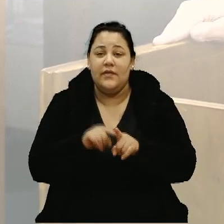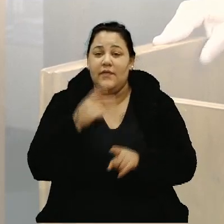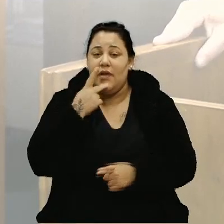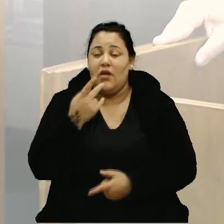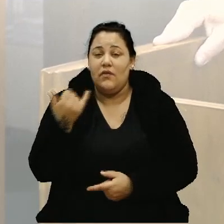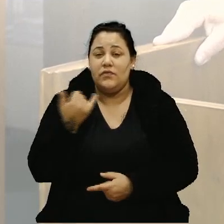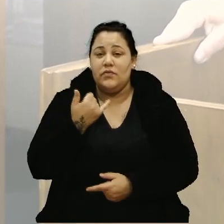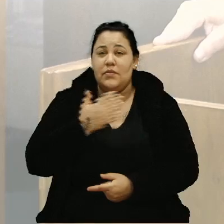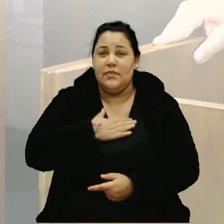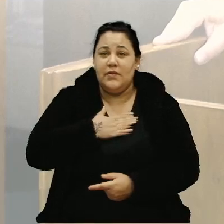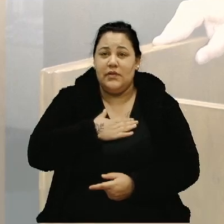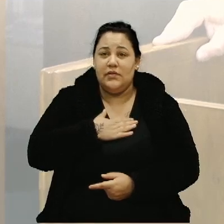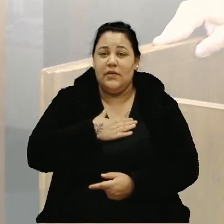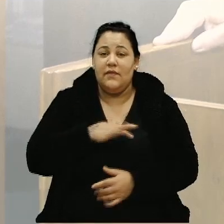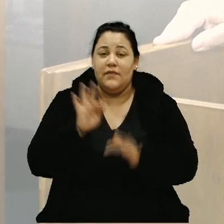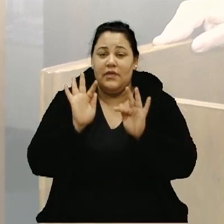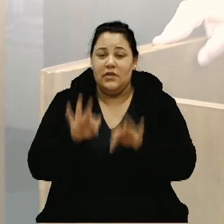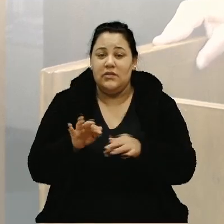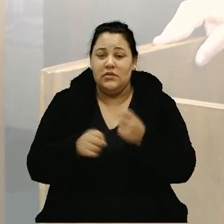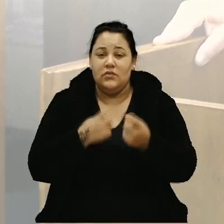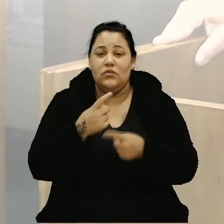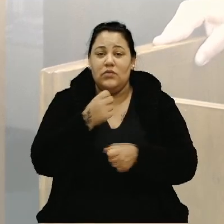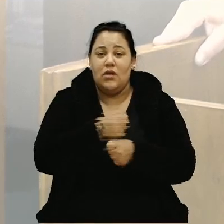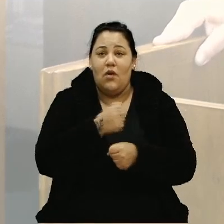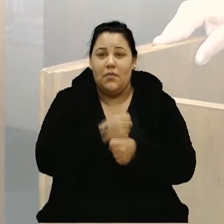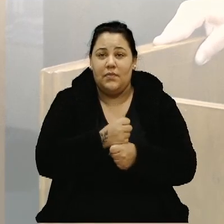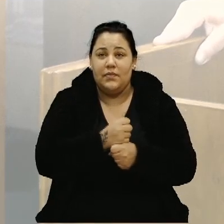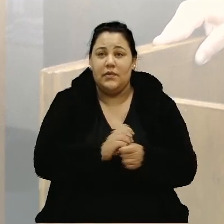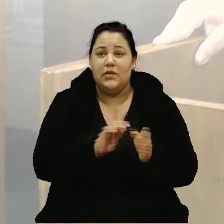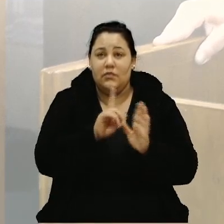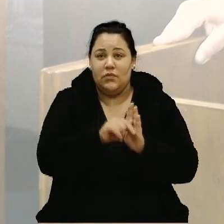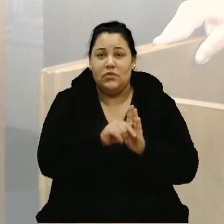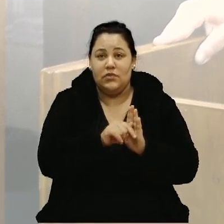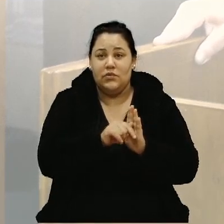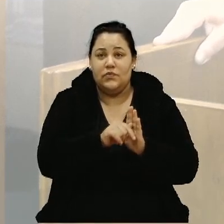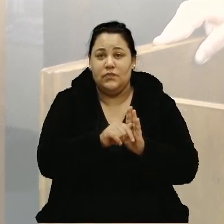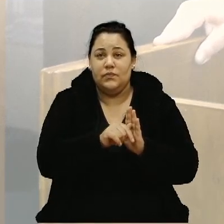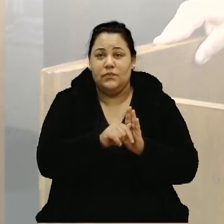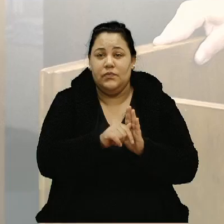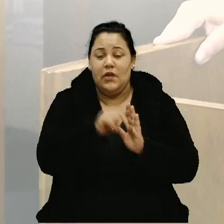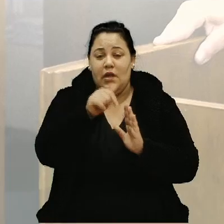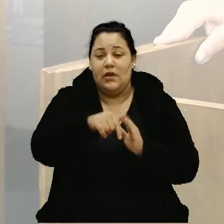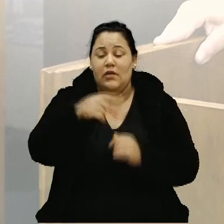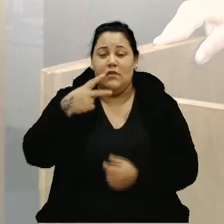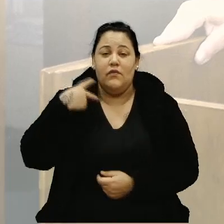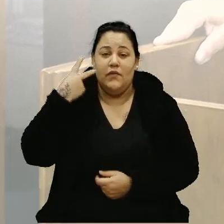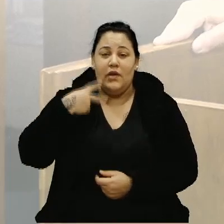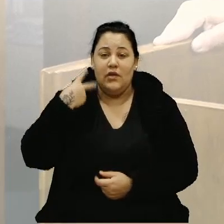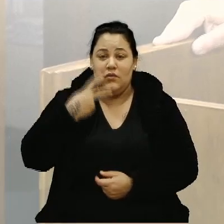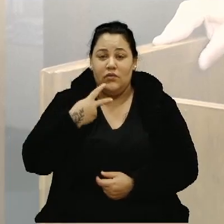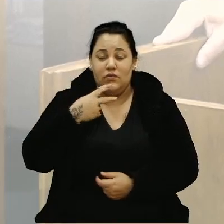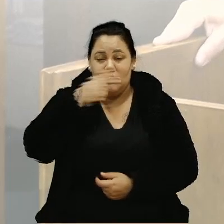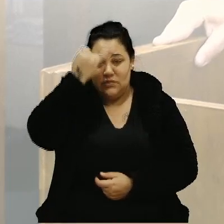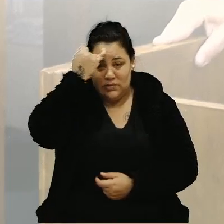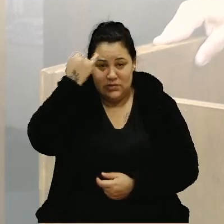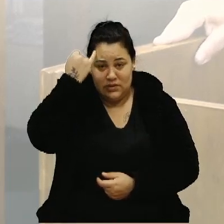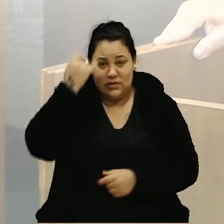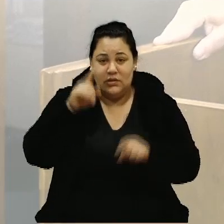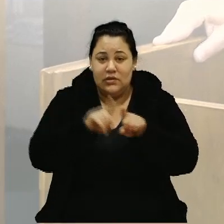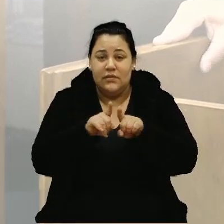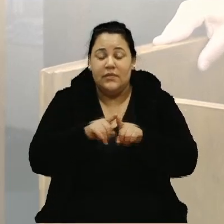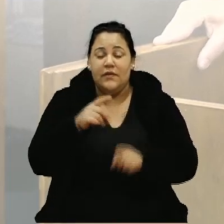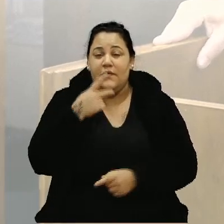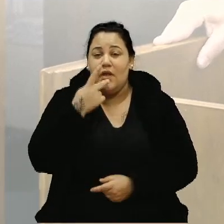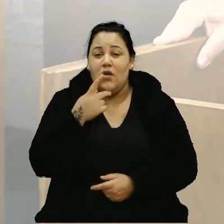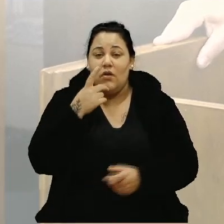estariam terminando algumas obras para depois iniciar. E aqui o vereador D'Ambrosio falou também que é uma